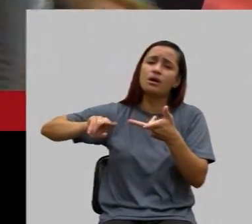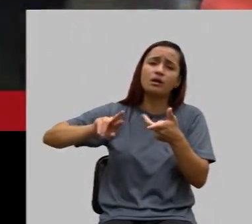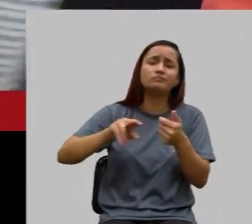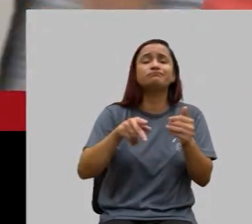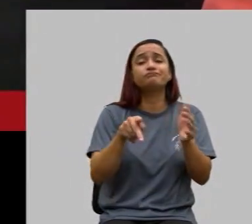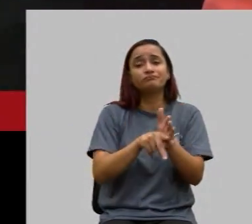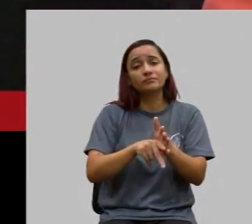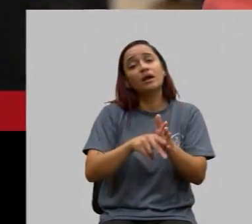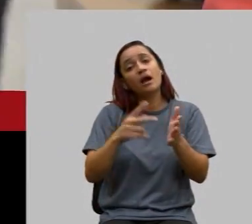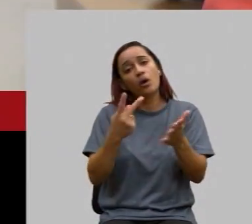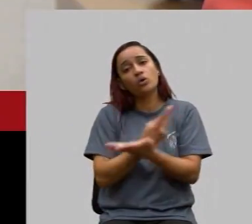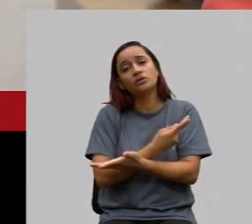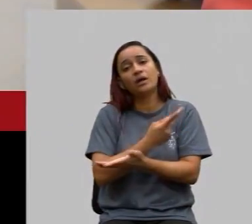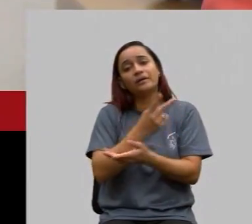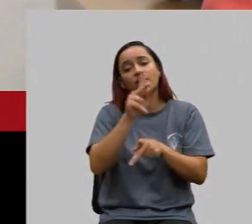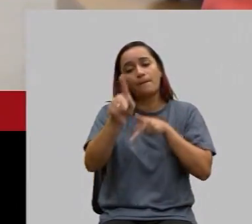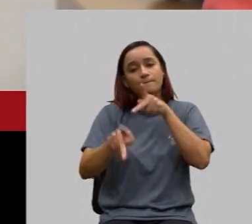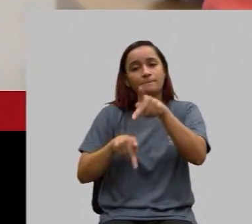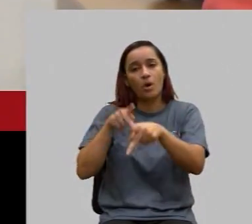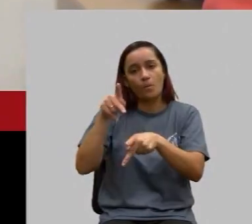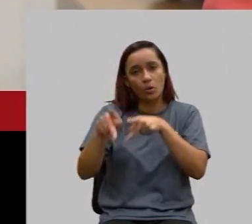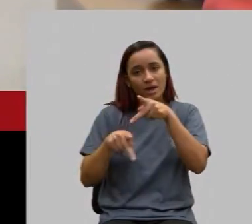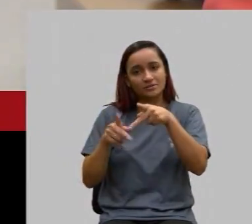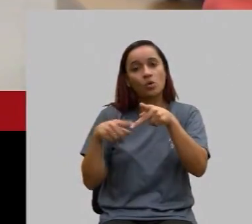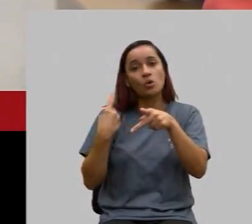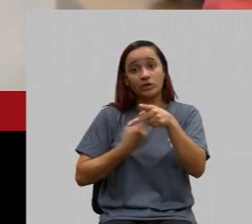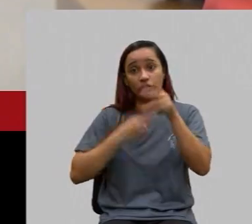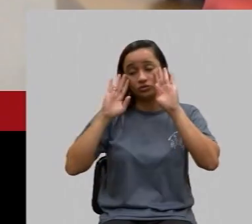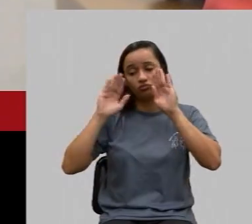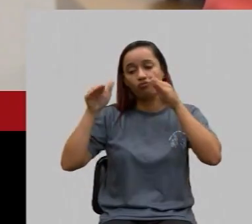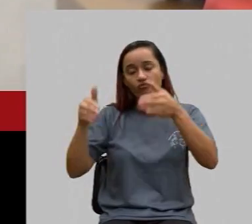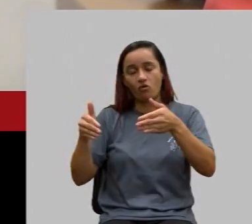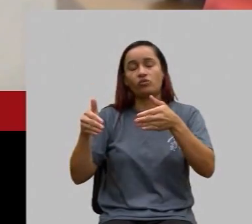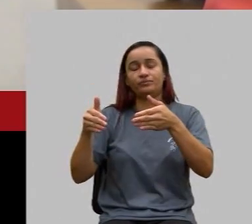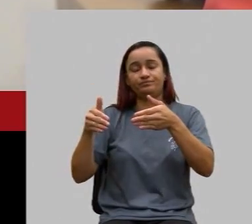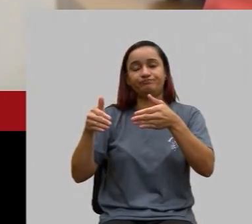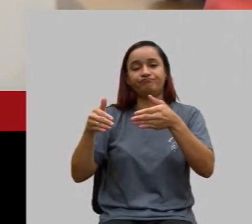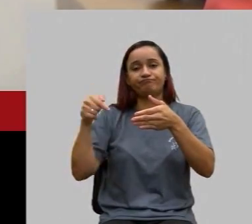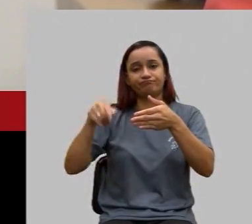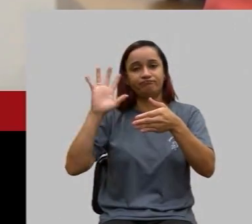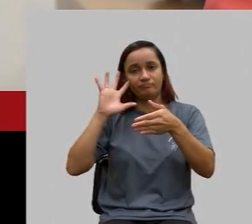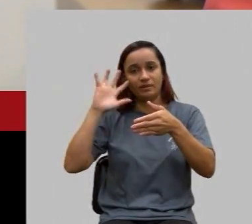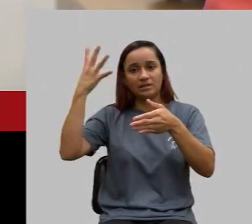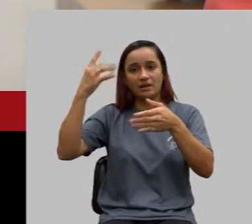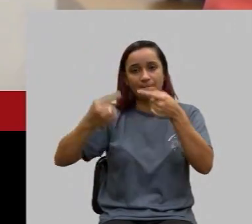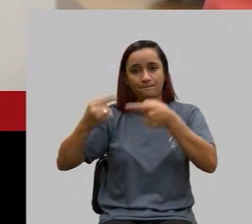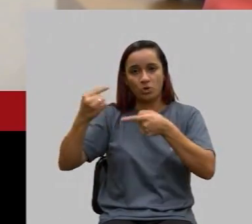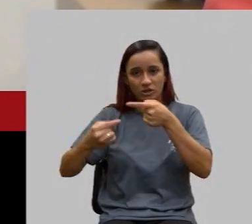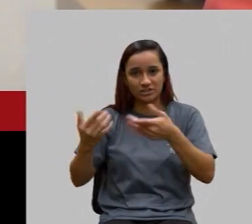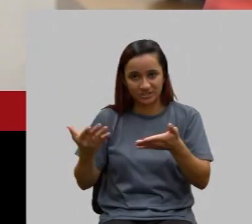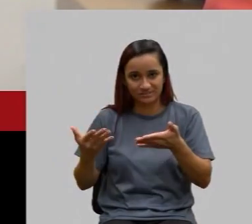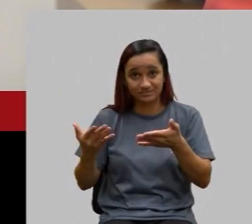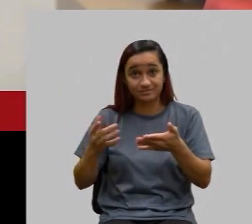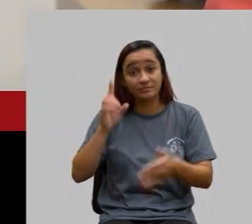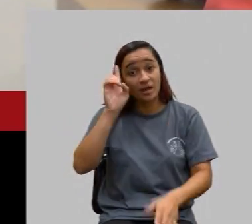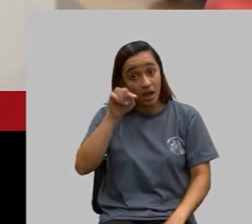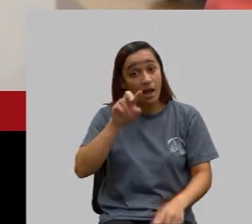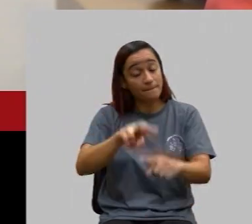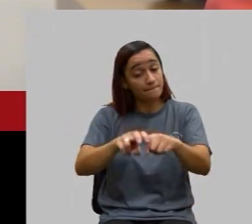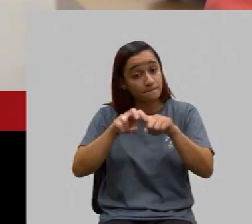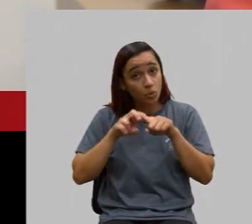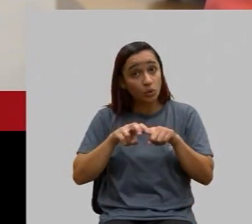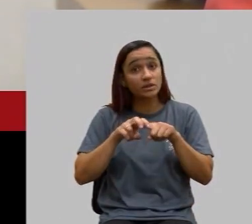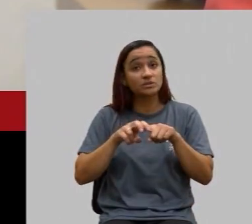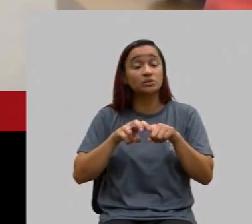a população para a qual nós estamos visando a realização dessas políticas. É justamente por esse caráter